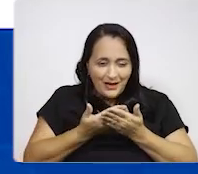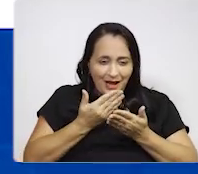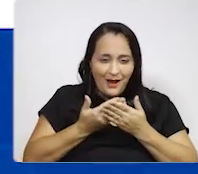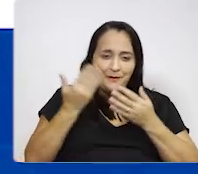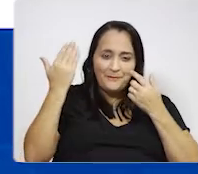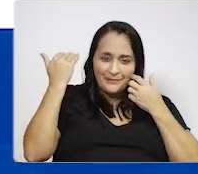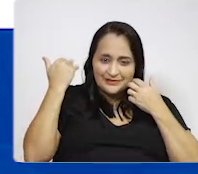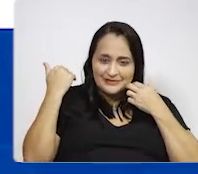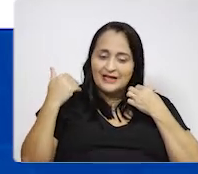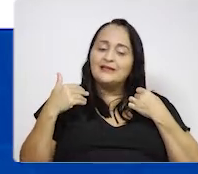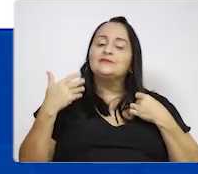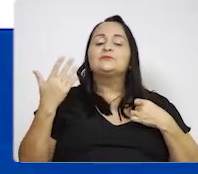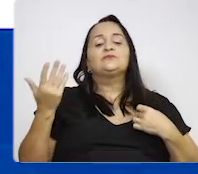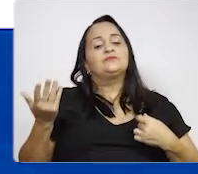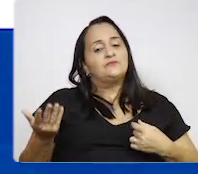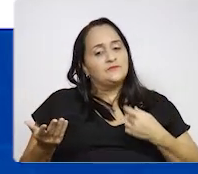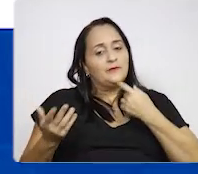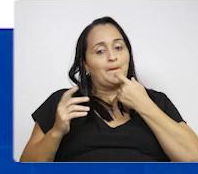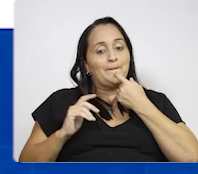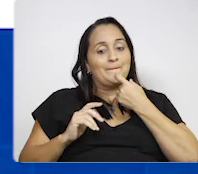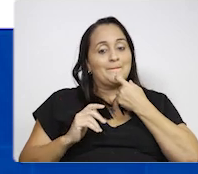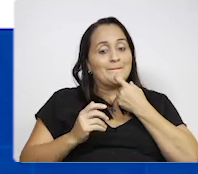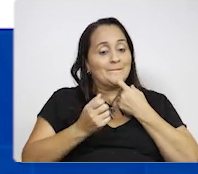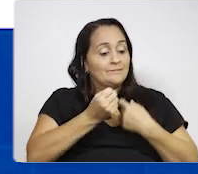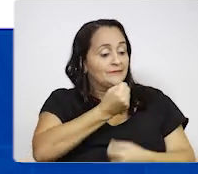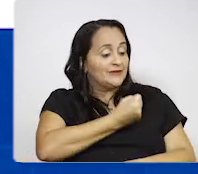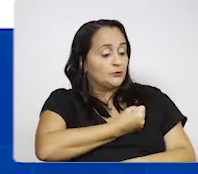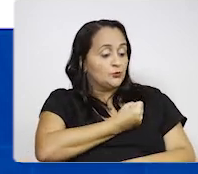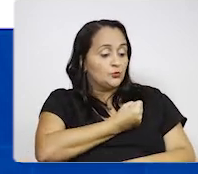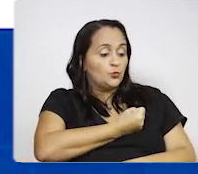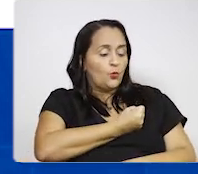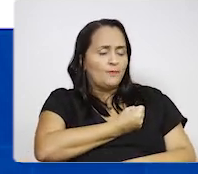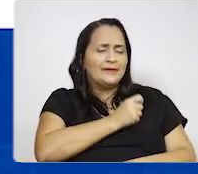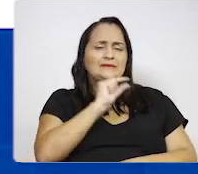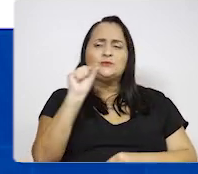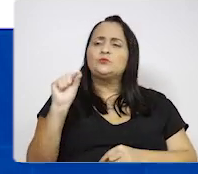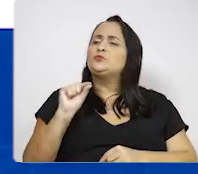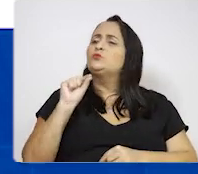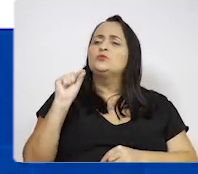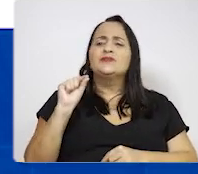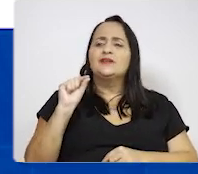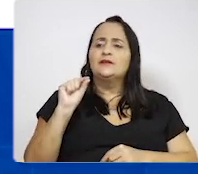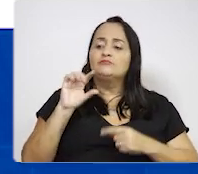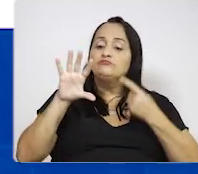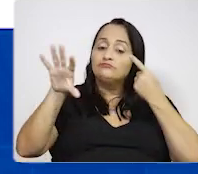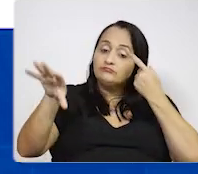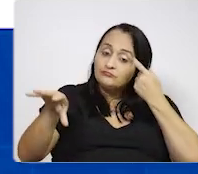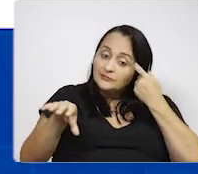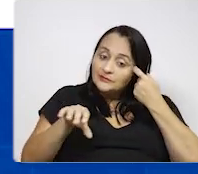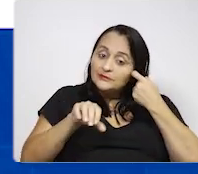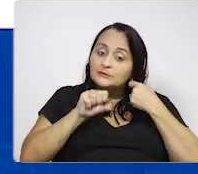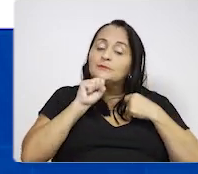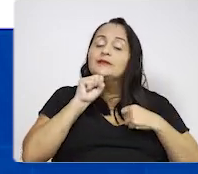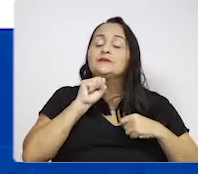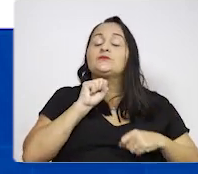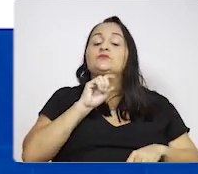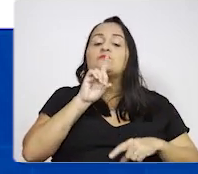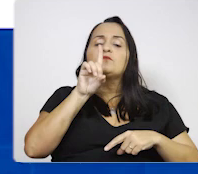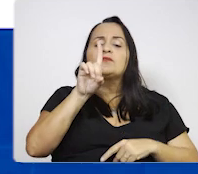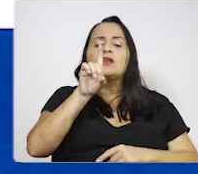Vamos entender também que numerador representa a parte que tomamos, né? E